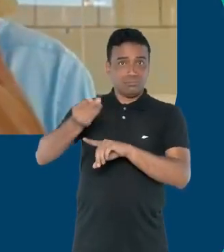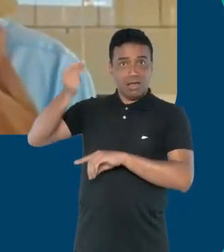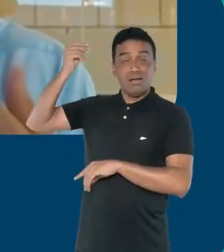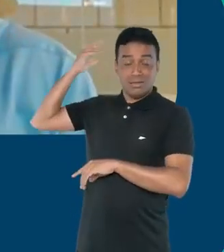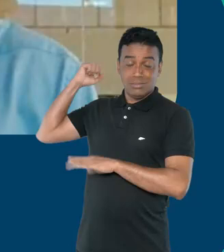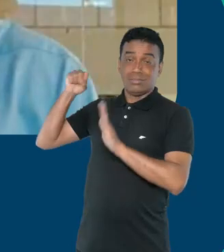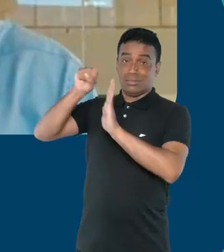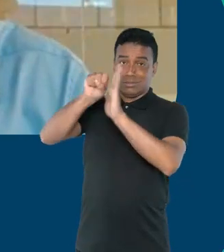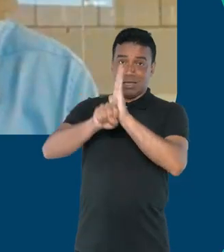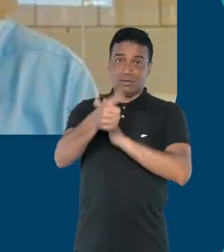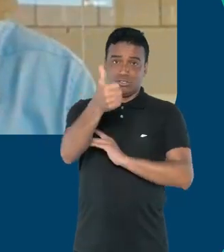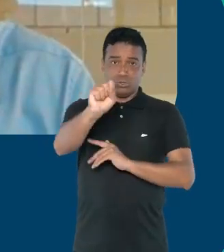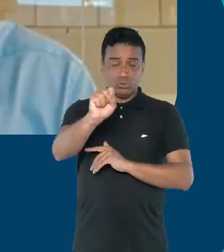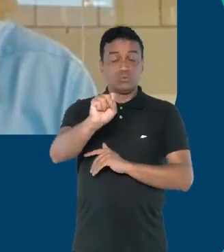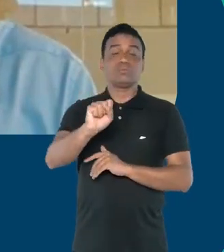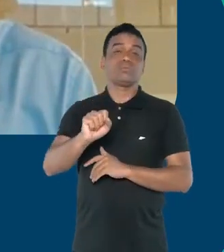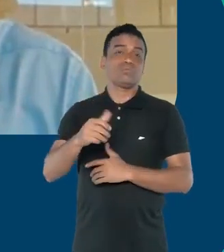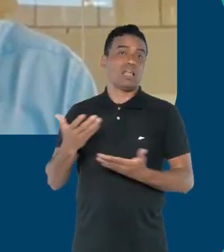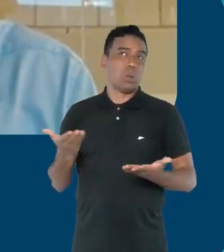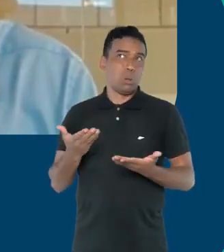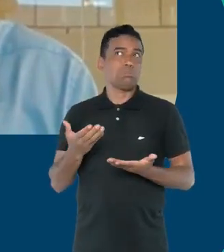é